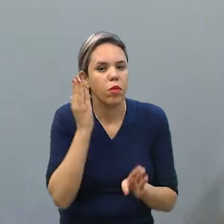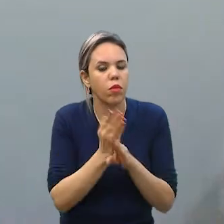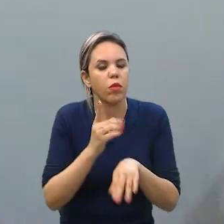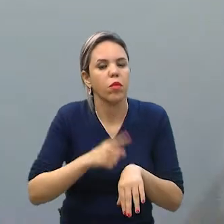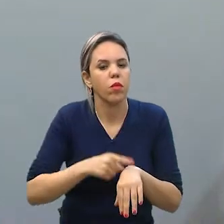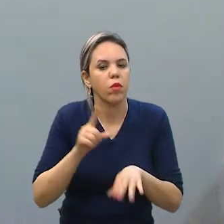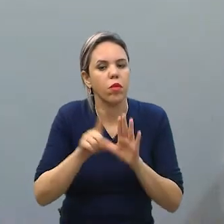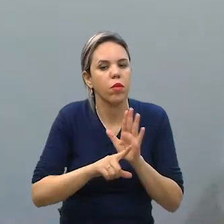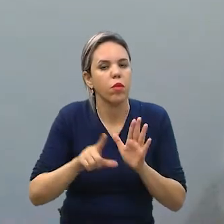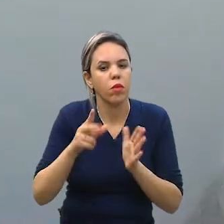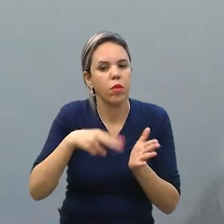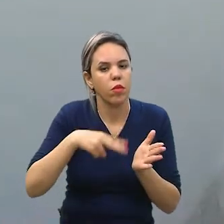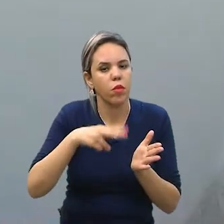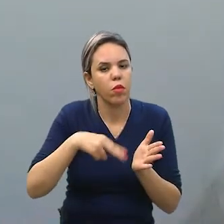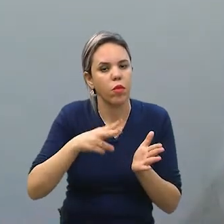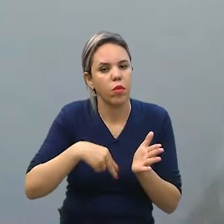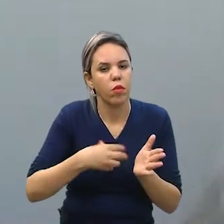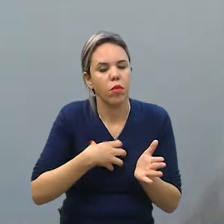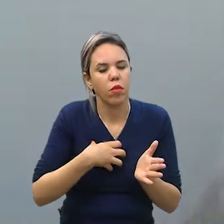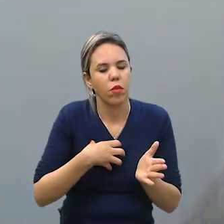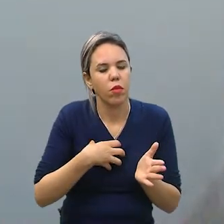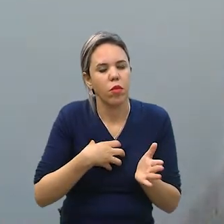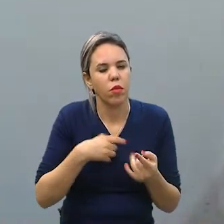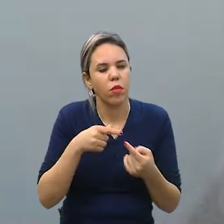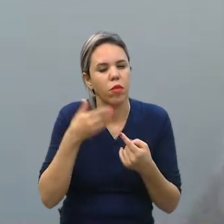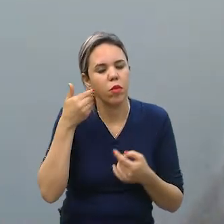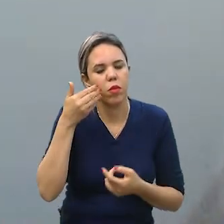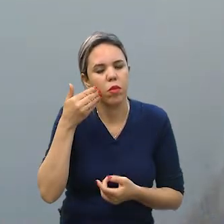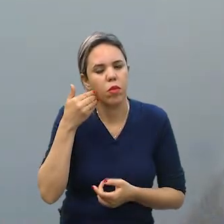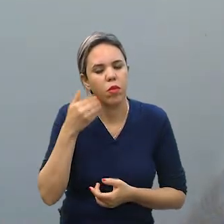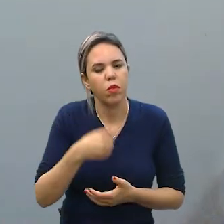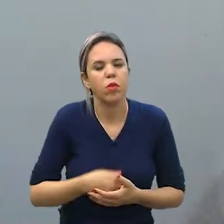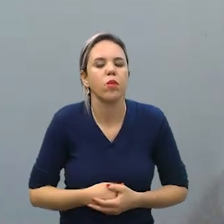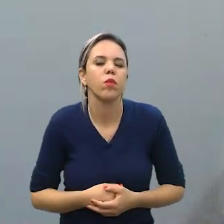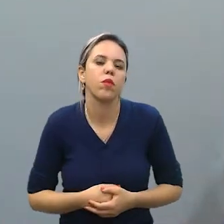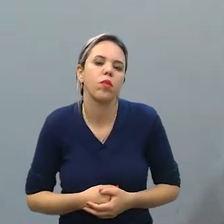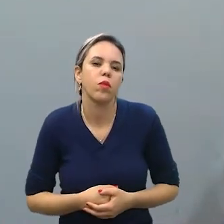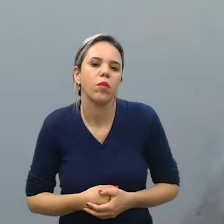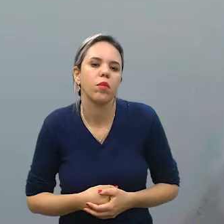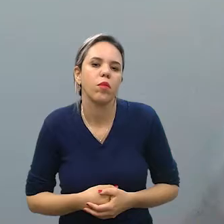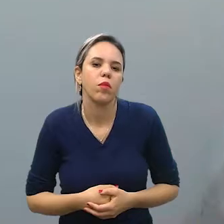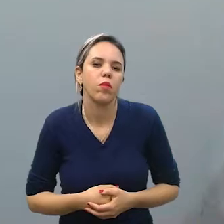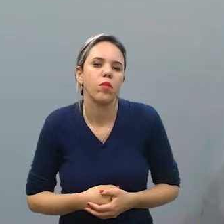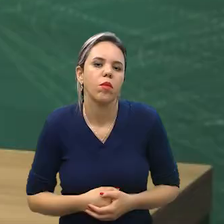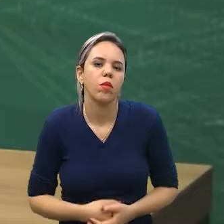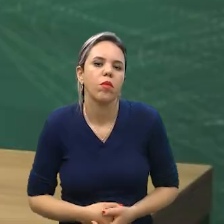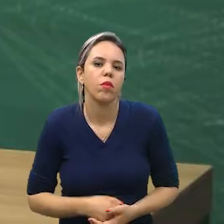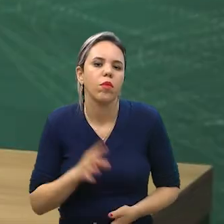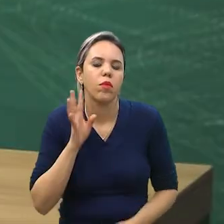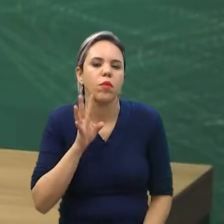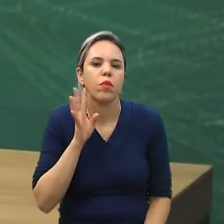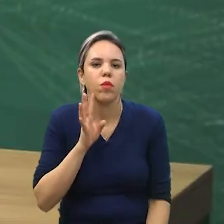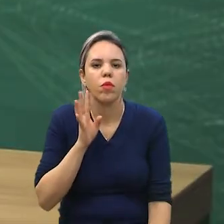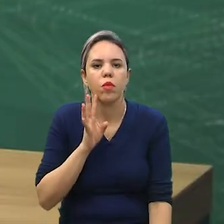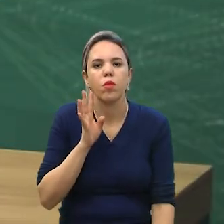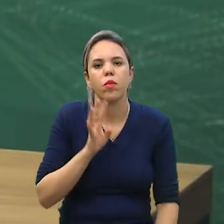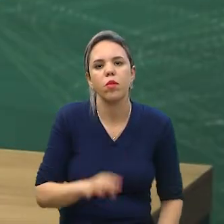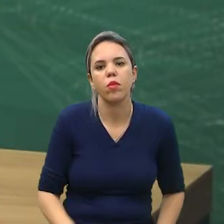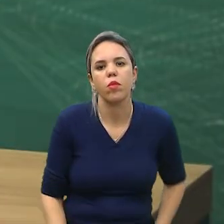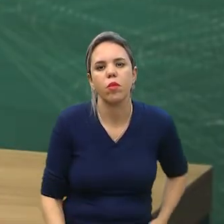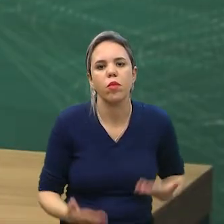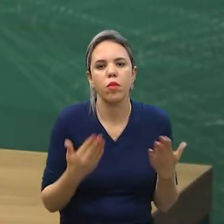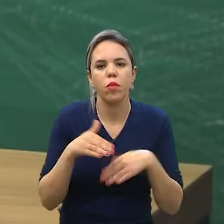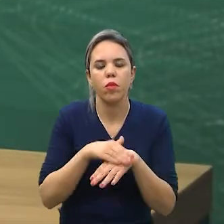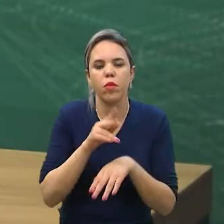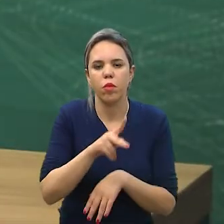momento em que a leitura vai poder ser degustada, por assim dizer, né? Legal, legal, bacana o